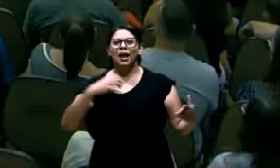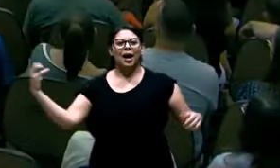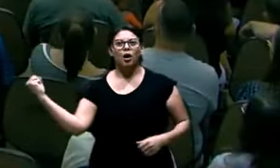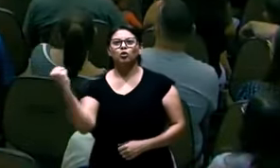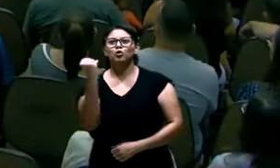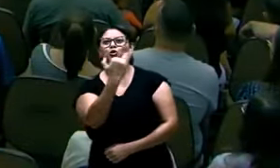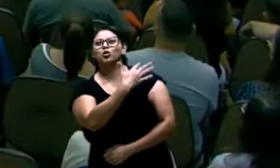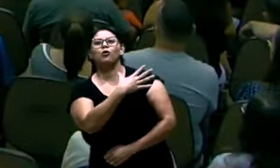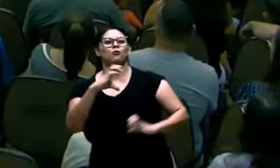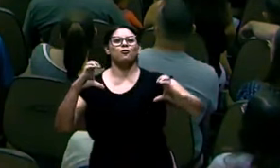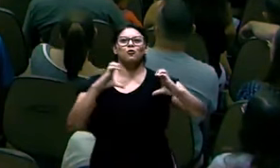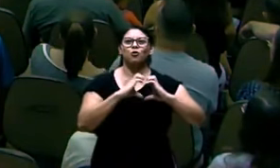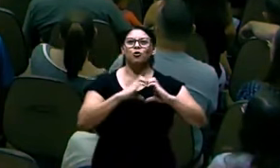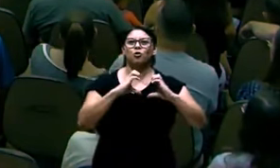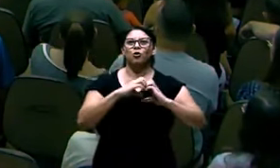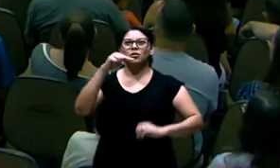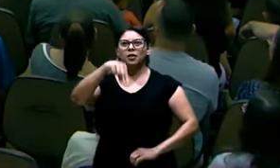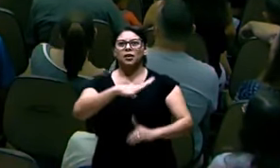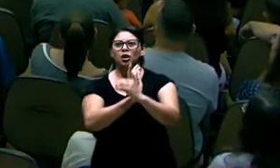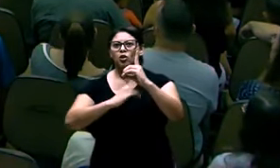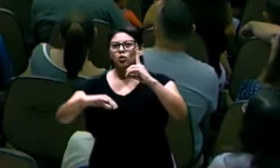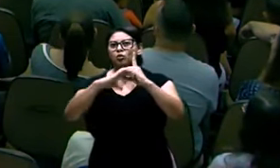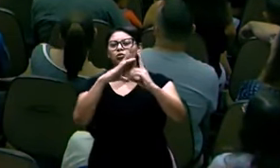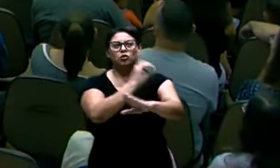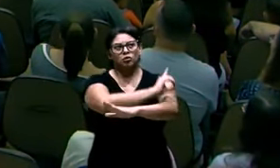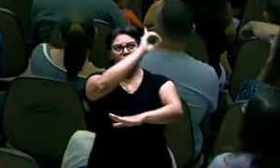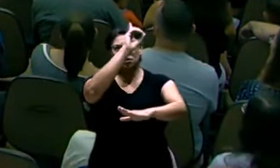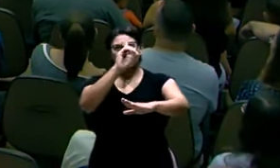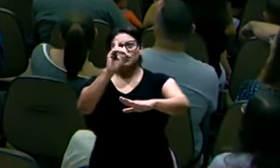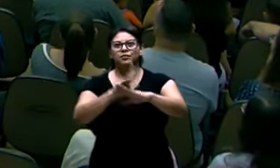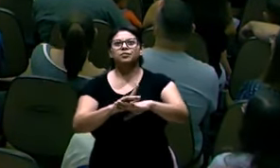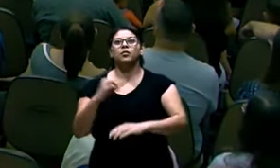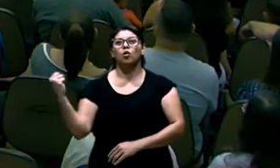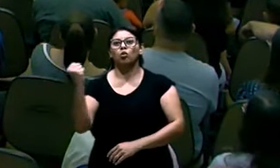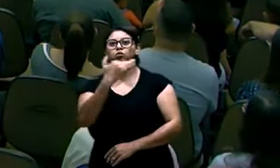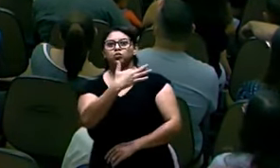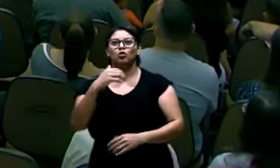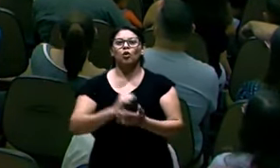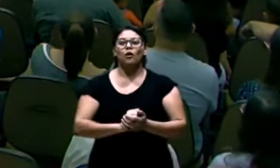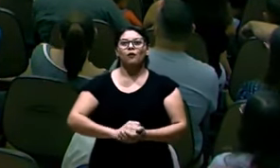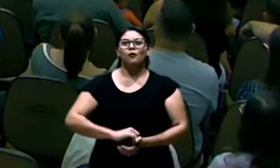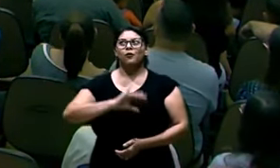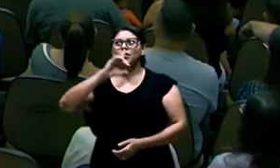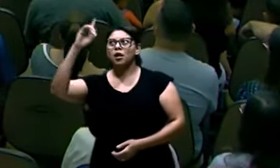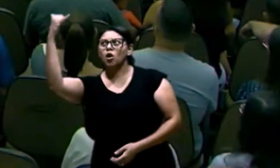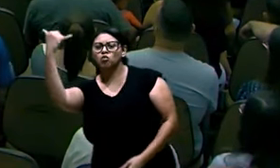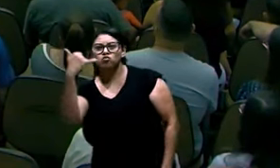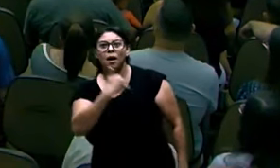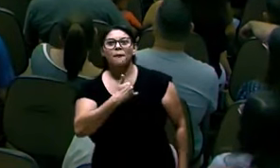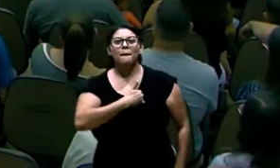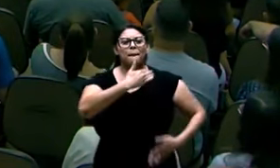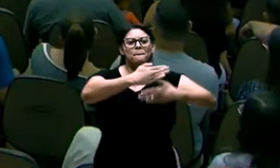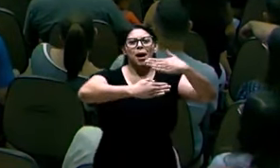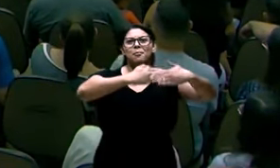é em um lugar na Judéia, em um deserto, e a palavra de Deus não deixou de permear. Veio a palavra do